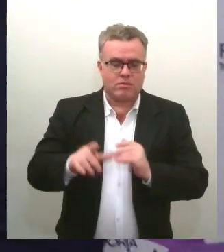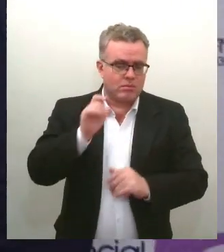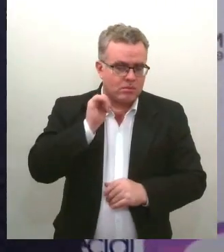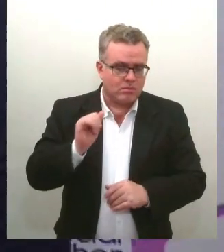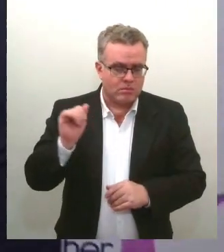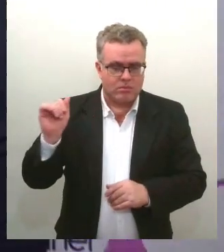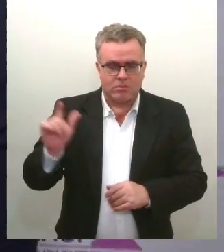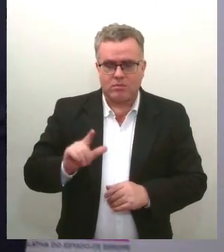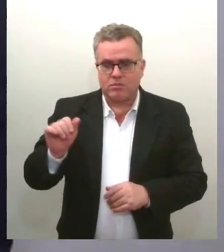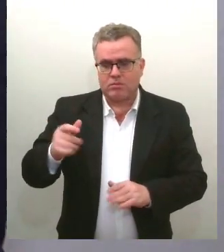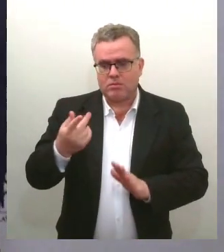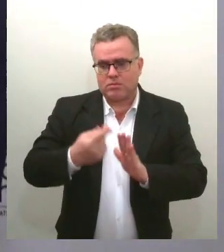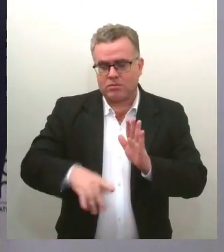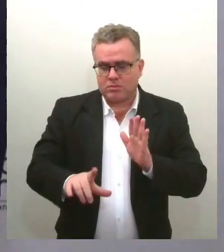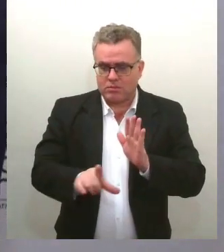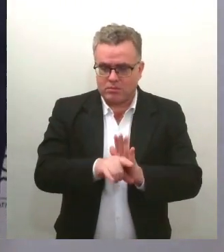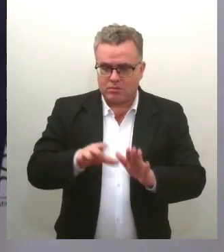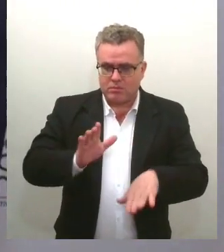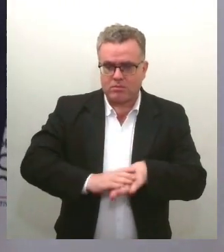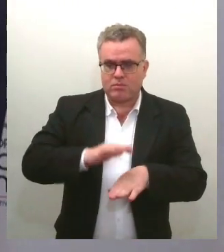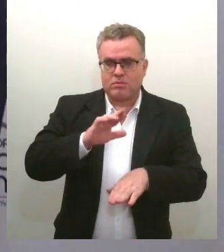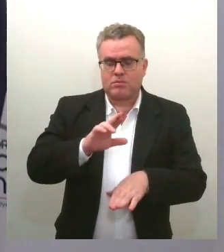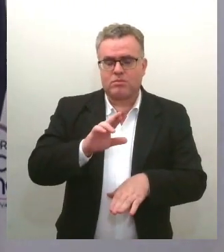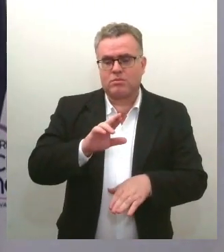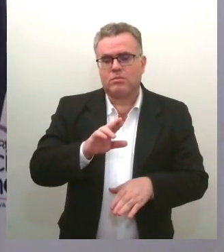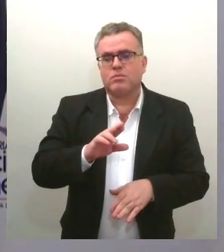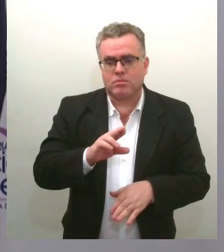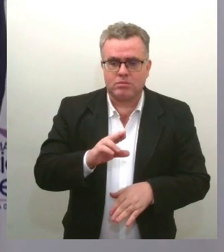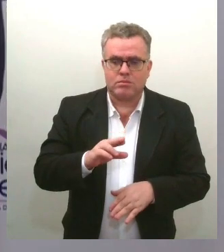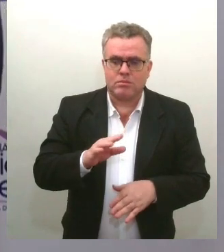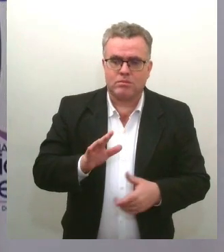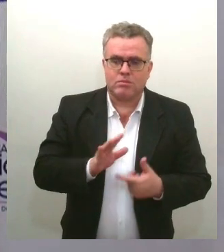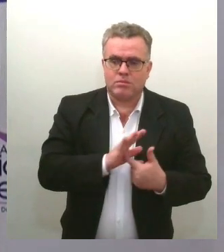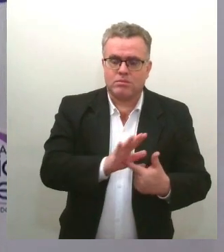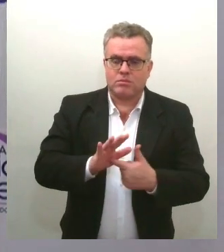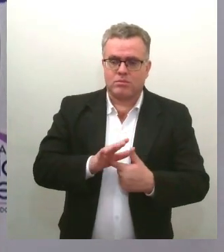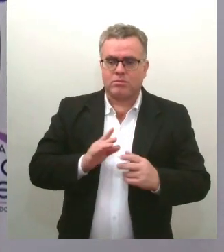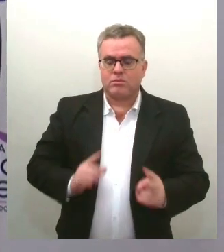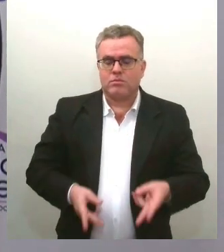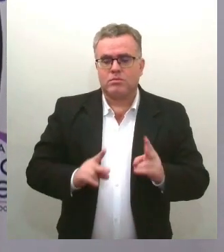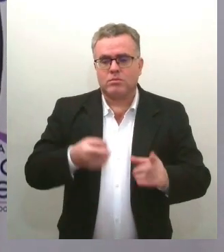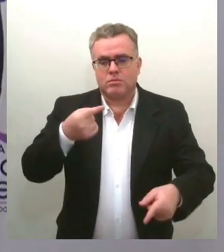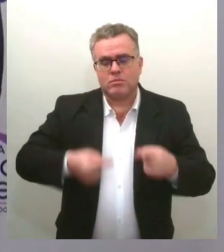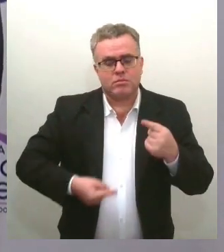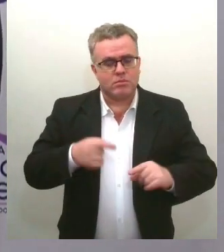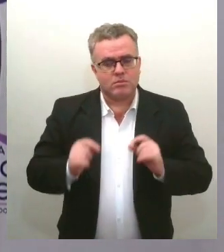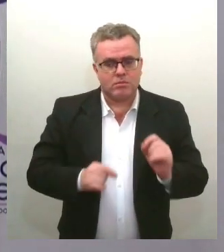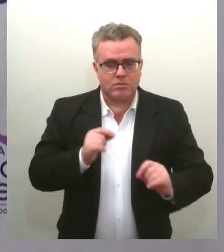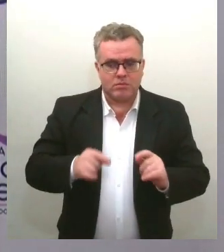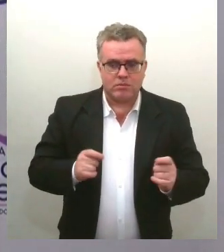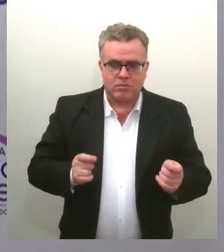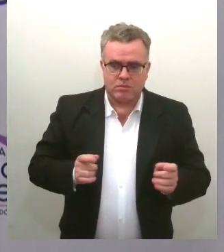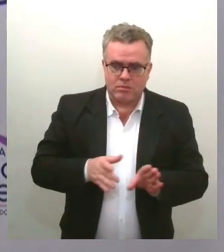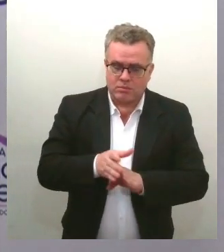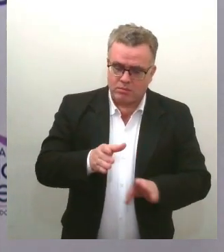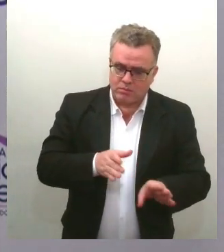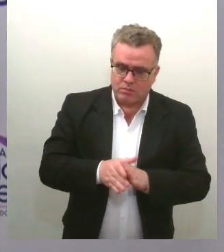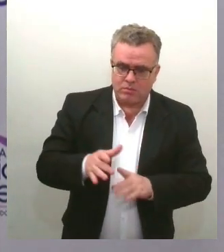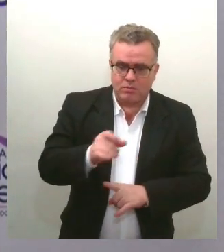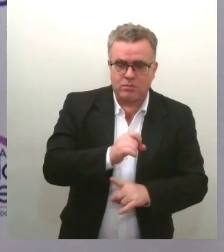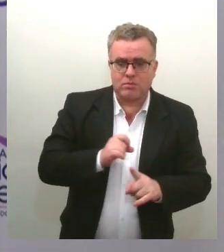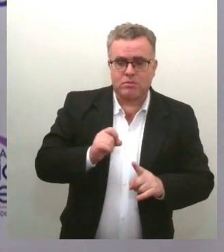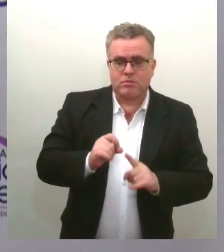que cria um mês para discutir, para conscientizar a sociedade com relação ao